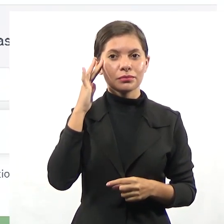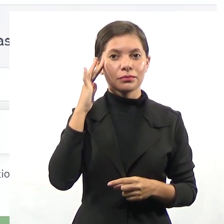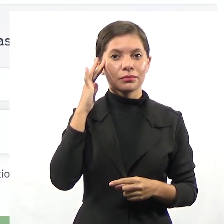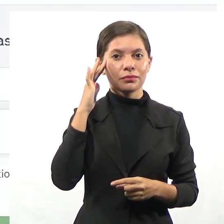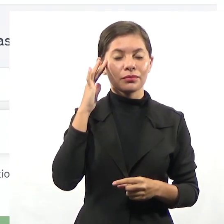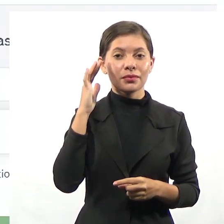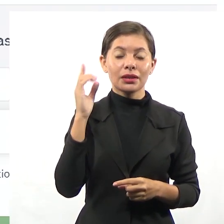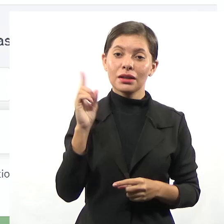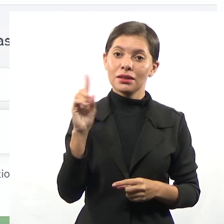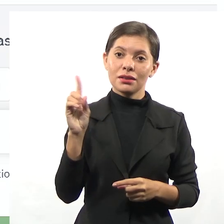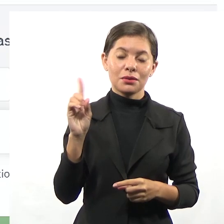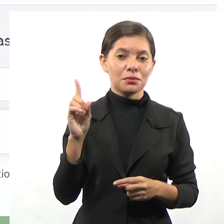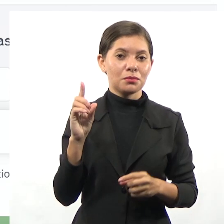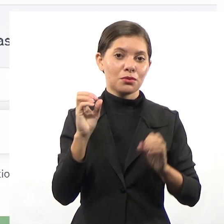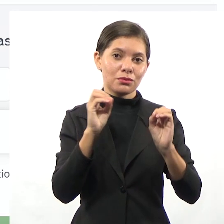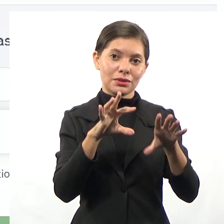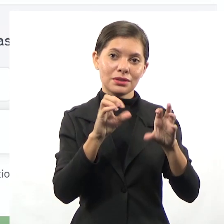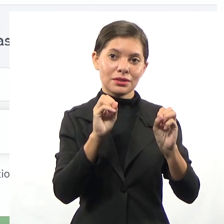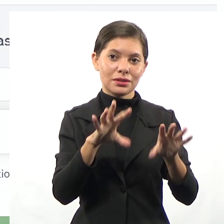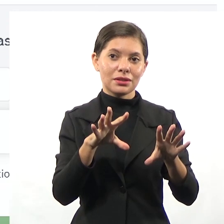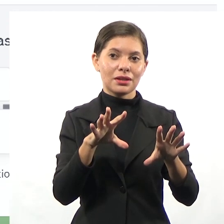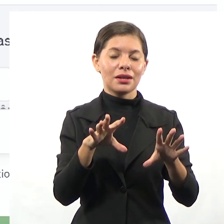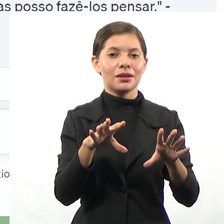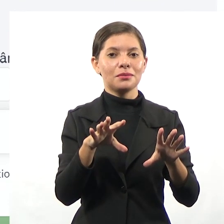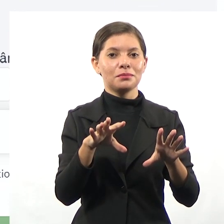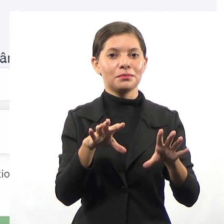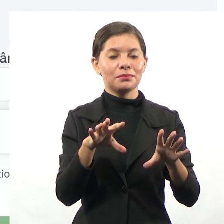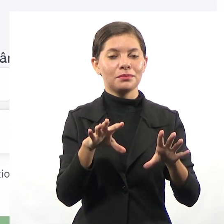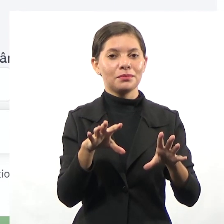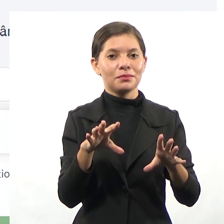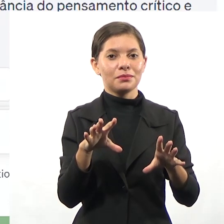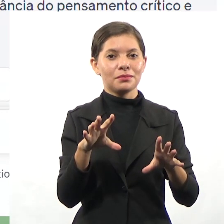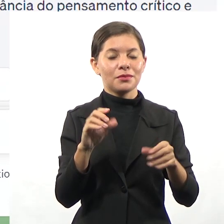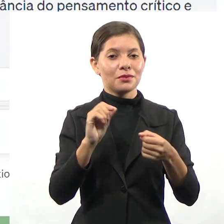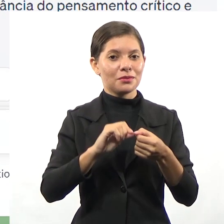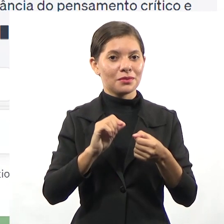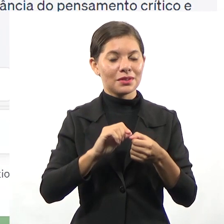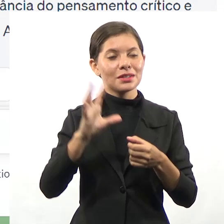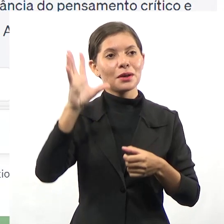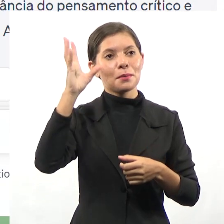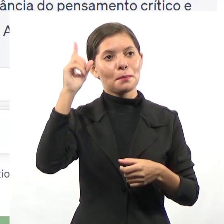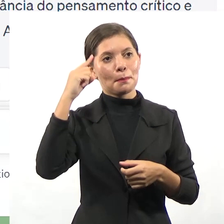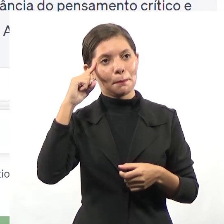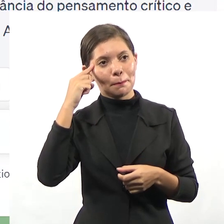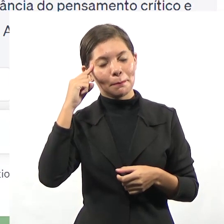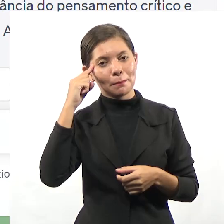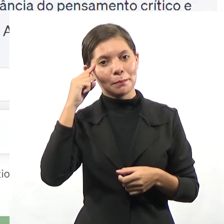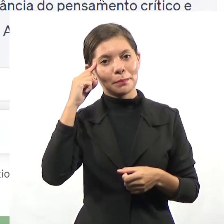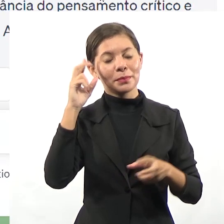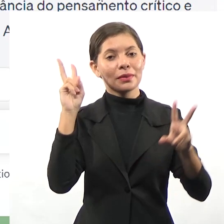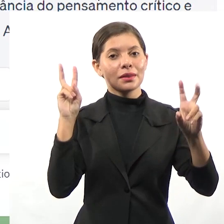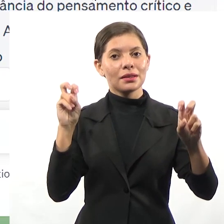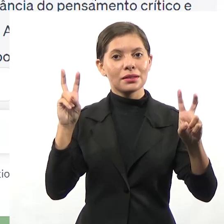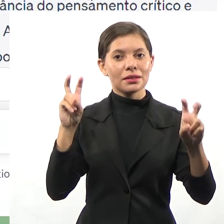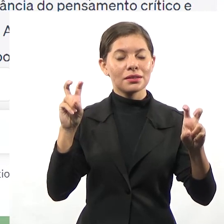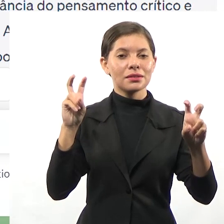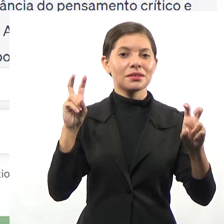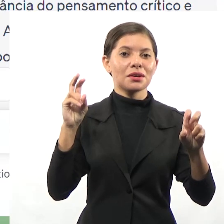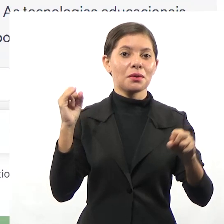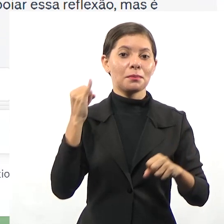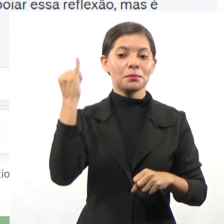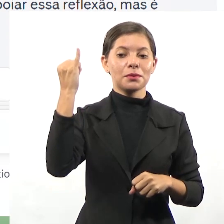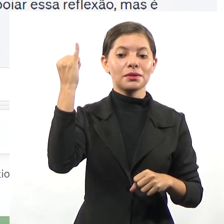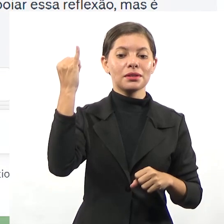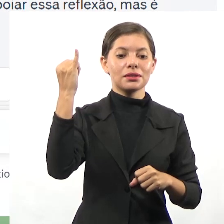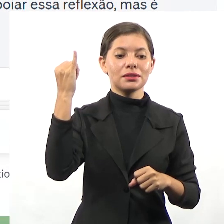Ó, não posso ensinar nada a ninguém, apenas posso fazê-la pensar. Sócrates. Essa citação de Sócrates destaca a importância do pensamento crítico,